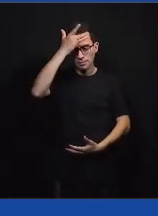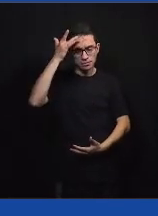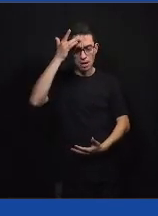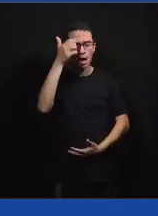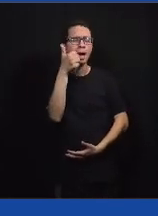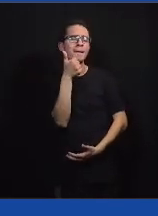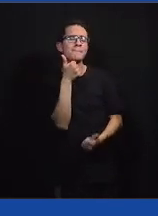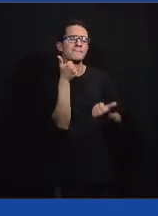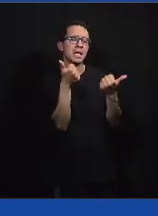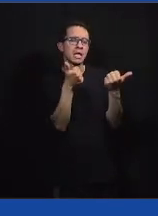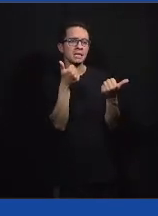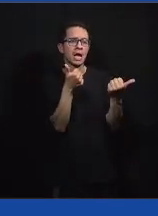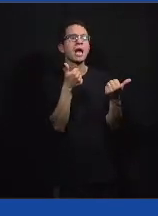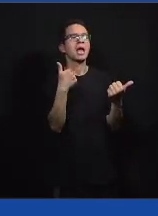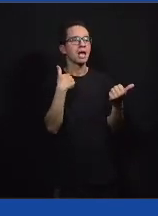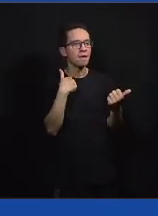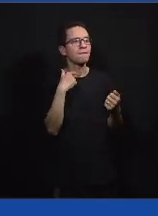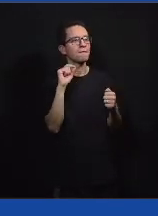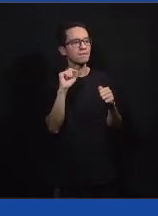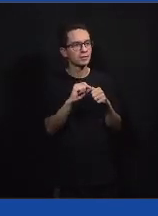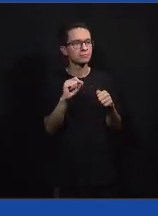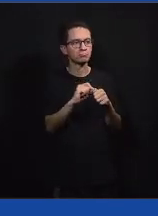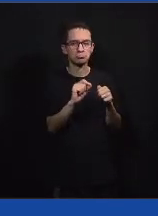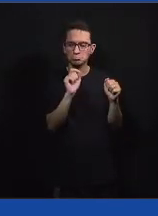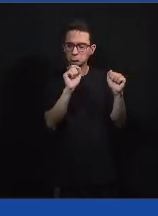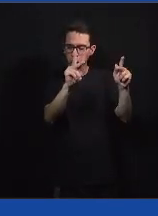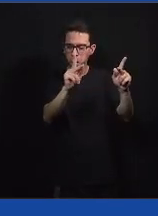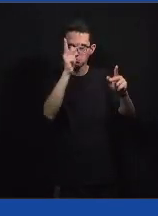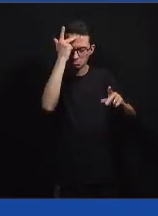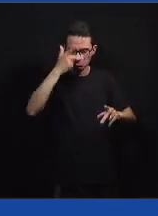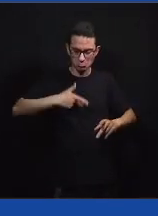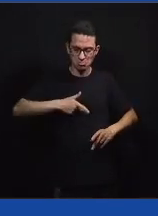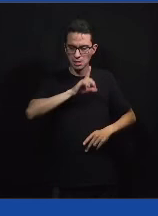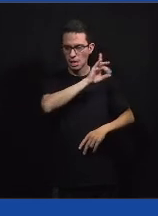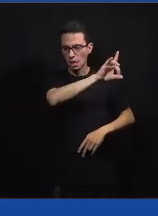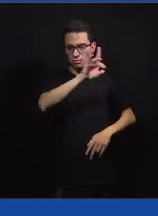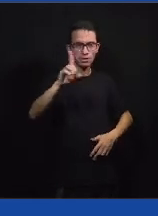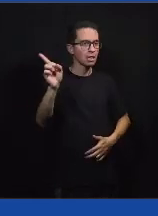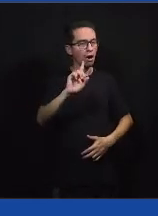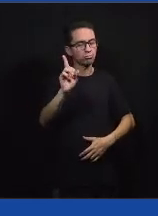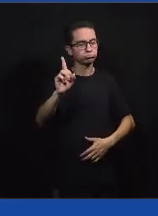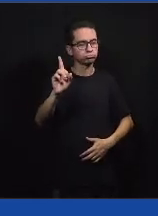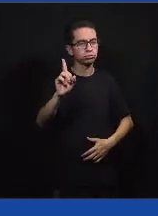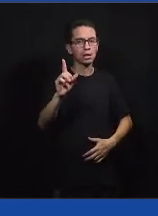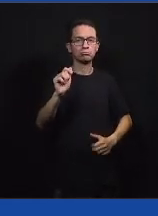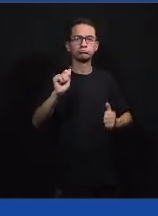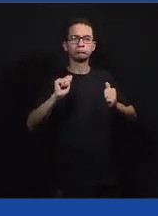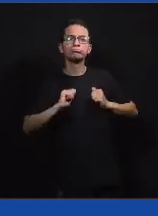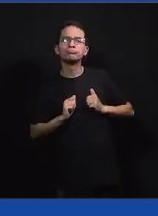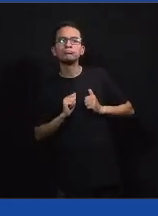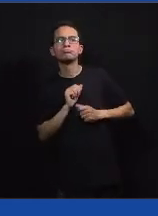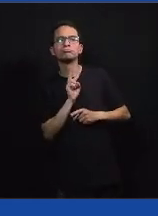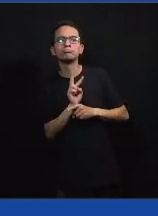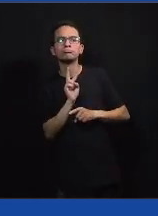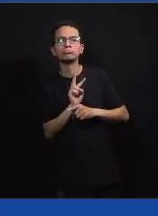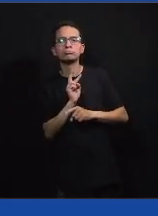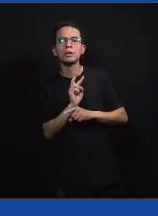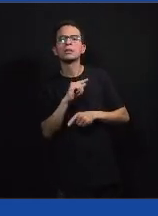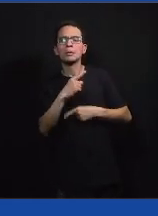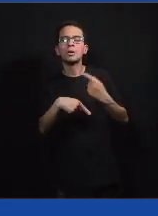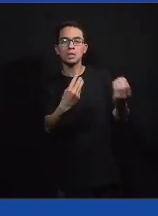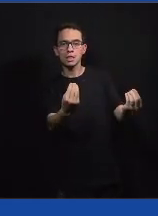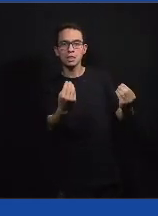falar eu vou fazer e no final de cada um Eu não eu ficava ali na minha quietinha esperando para me dar uma